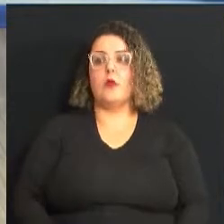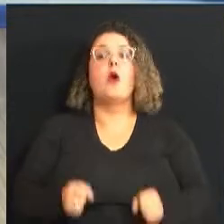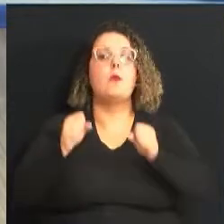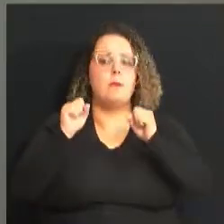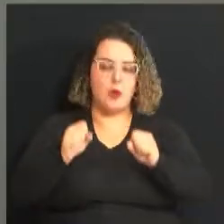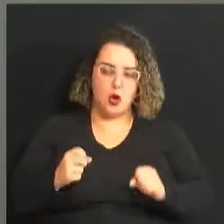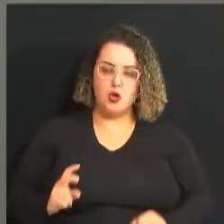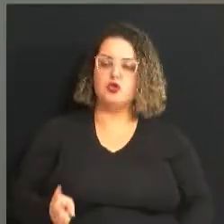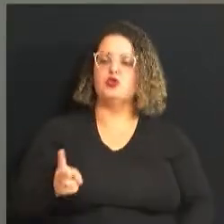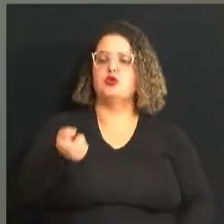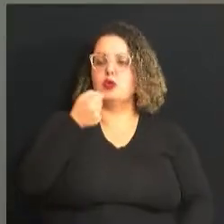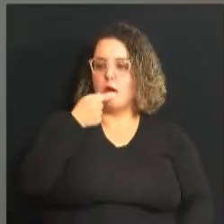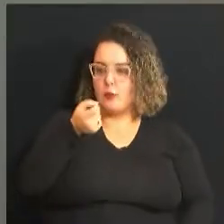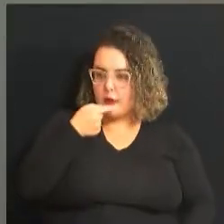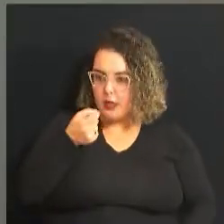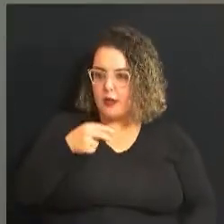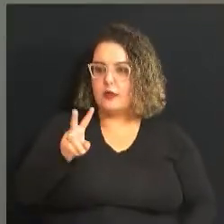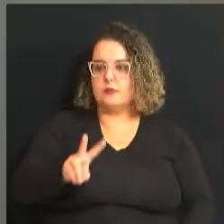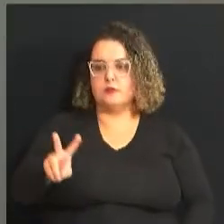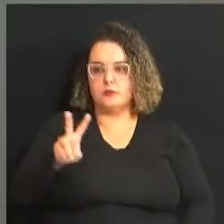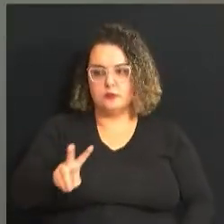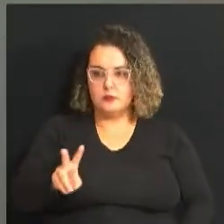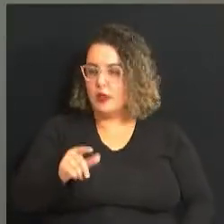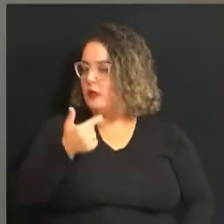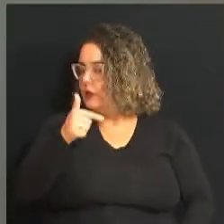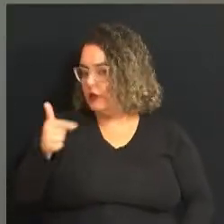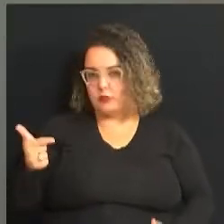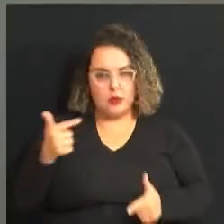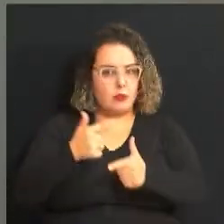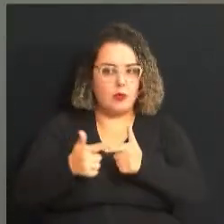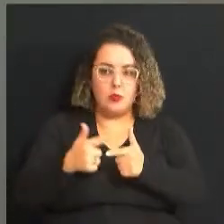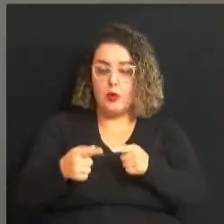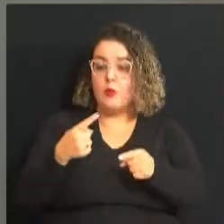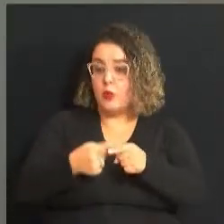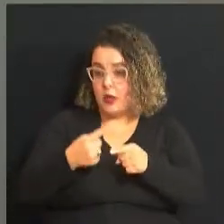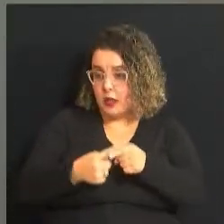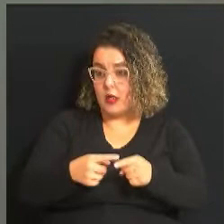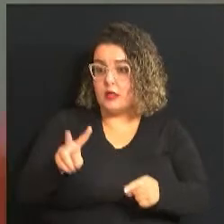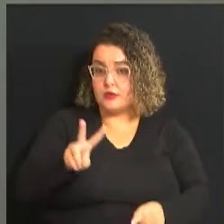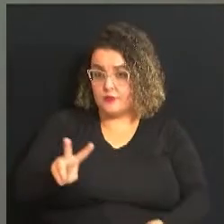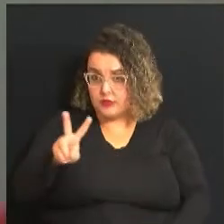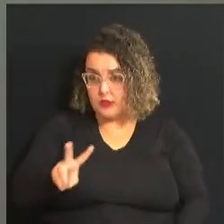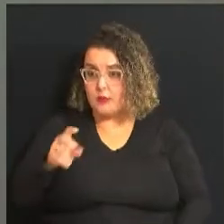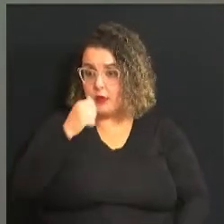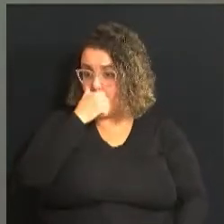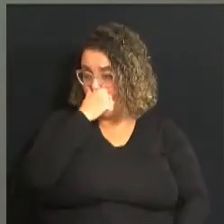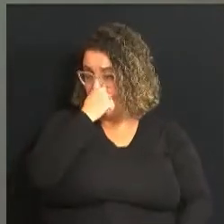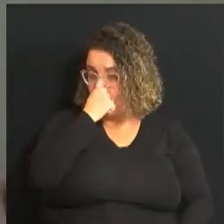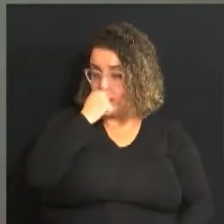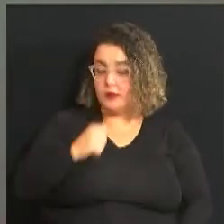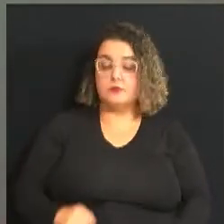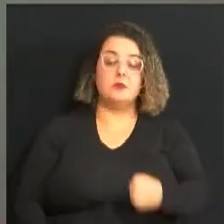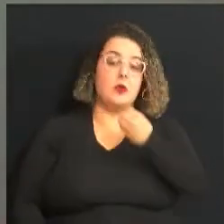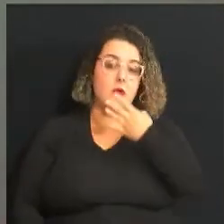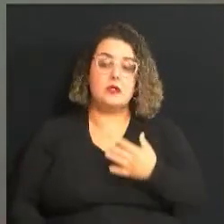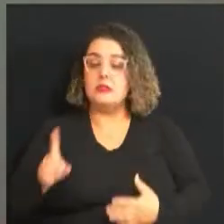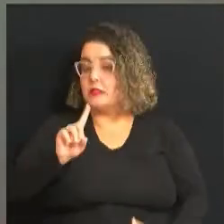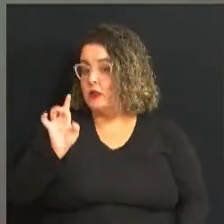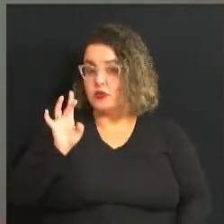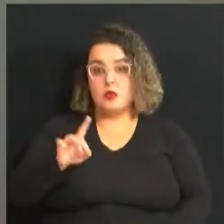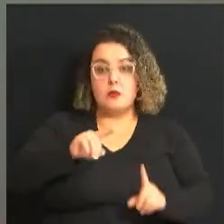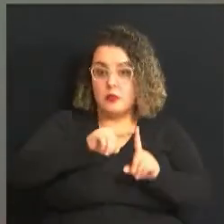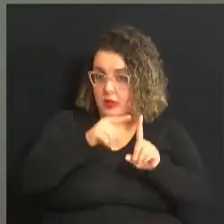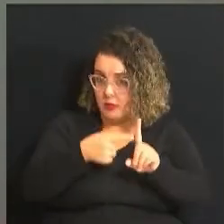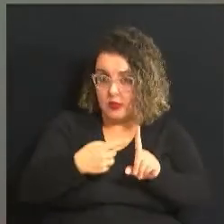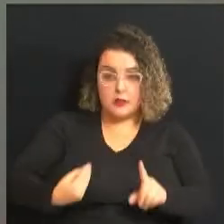Pode continuar tomando as vitaminas, não tem problema mesmo, porque as vitaminas elas são boas não só para a gravidez, né, mas para a